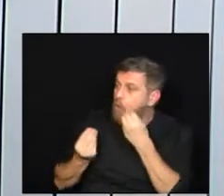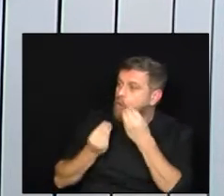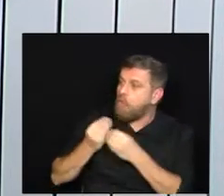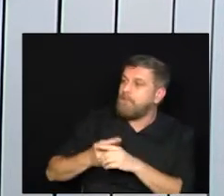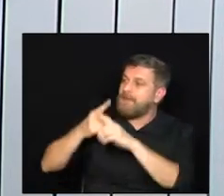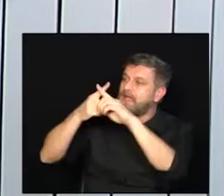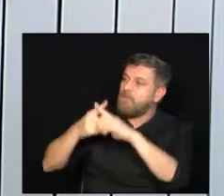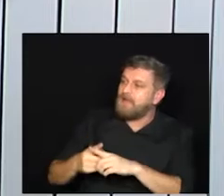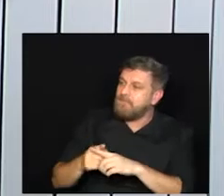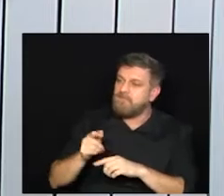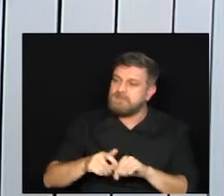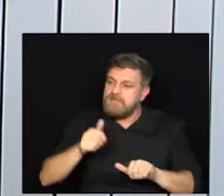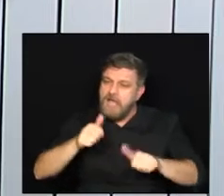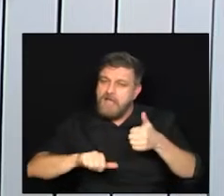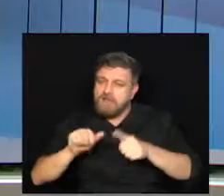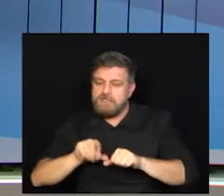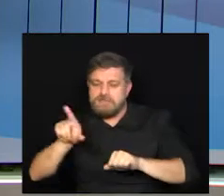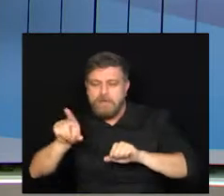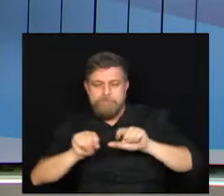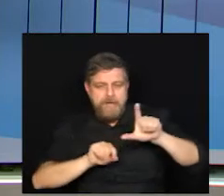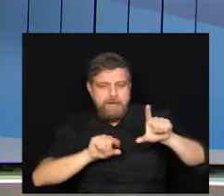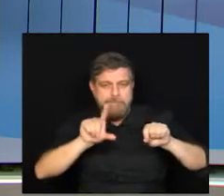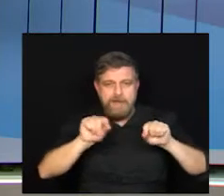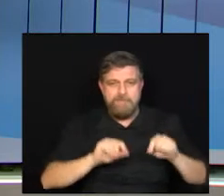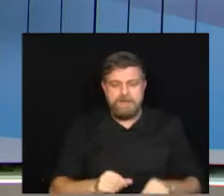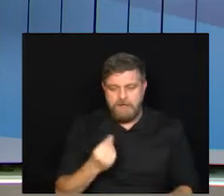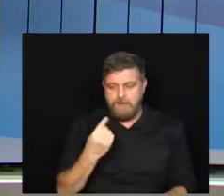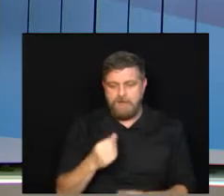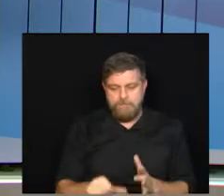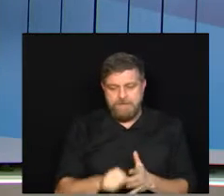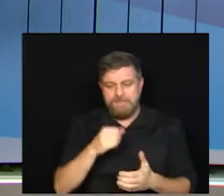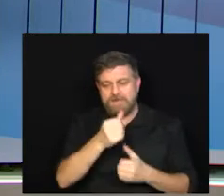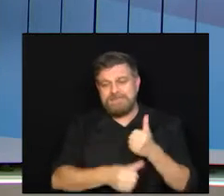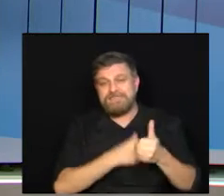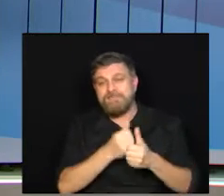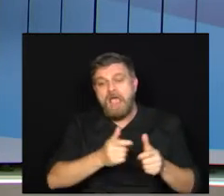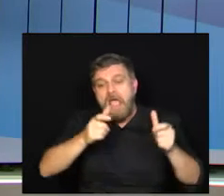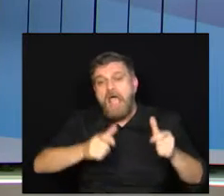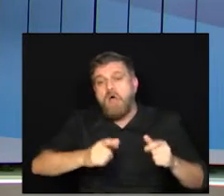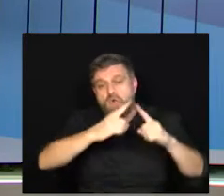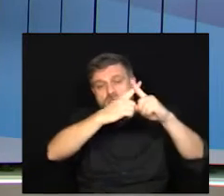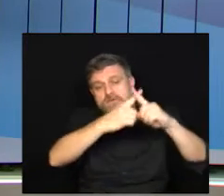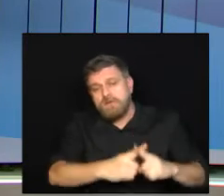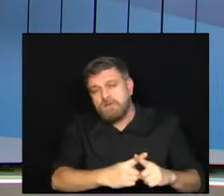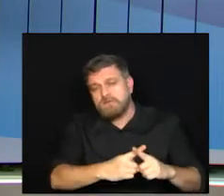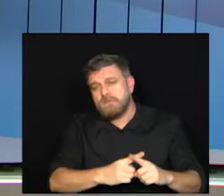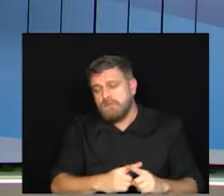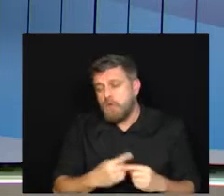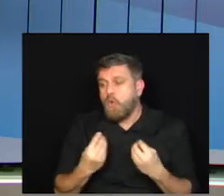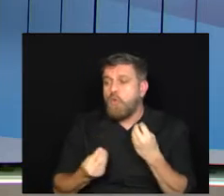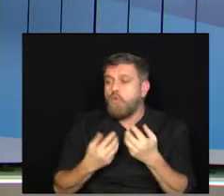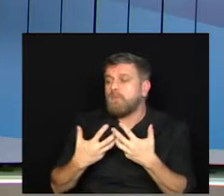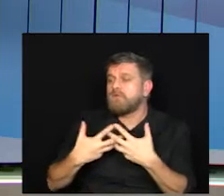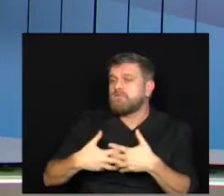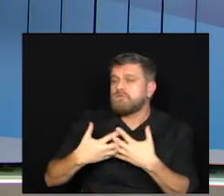Você analisa, você já tem uma noção do primeiro semestre, onde vão ser as competições, como é que isso funciona?